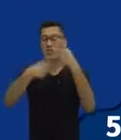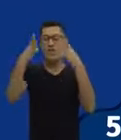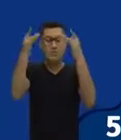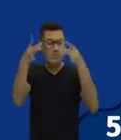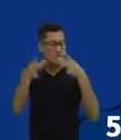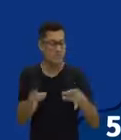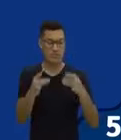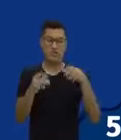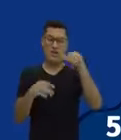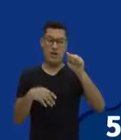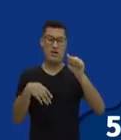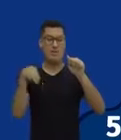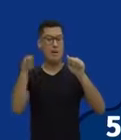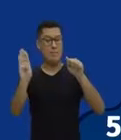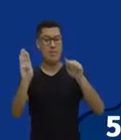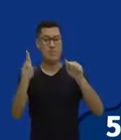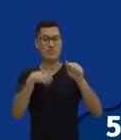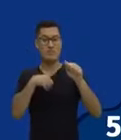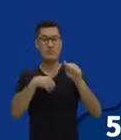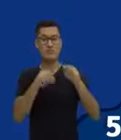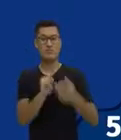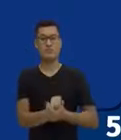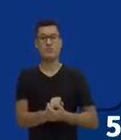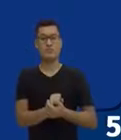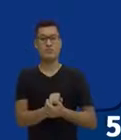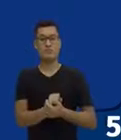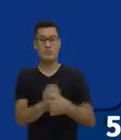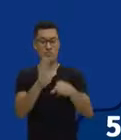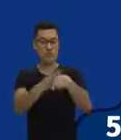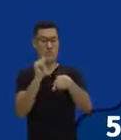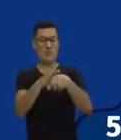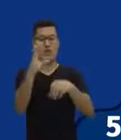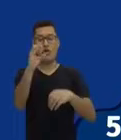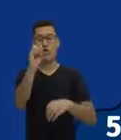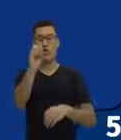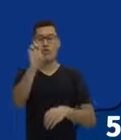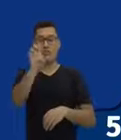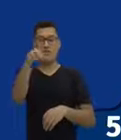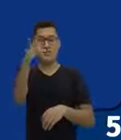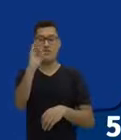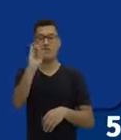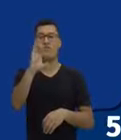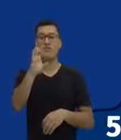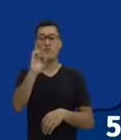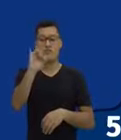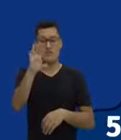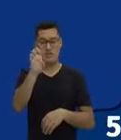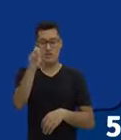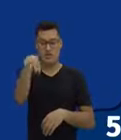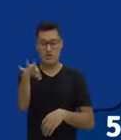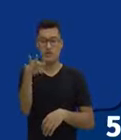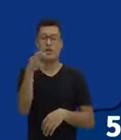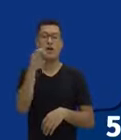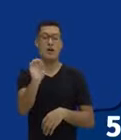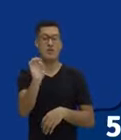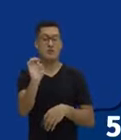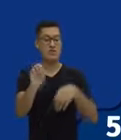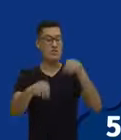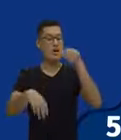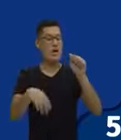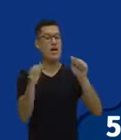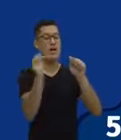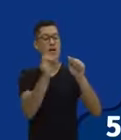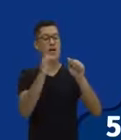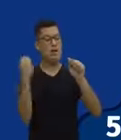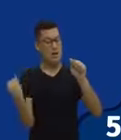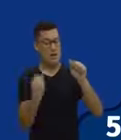B, nós temos o quê? Esse A e B eles vão ser chamados de coeficientes, certo? E esse coeficiente A ele tem uma importância